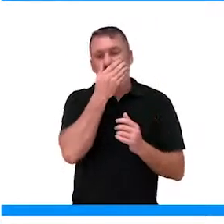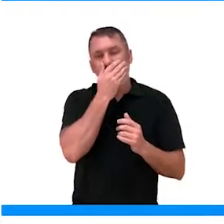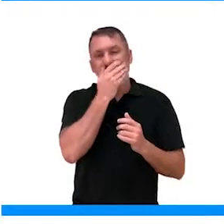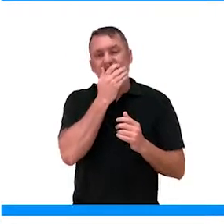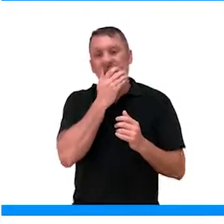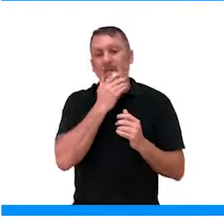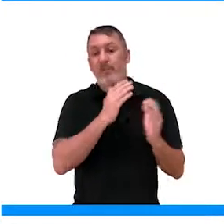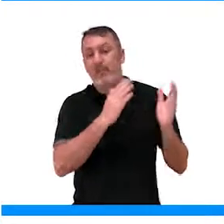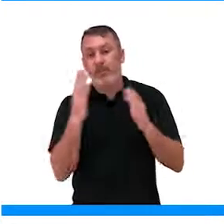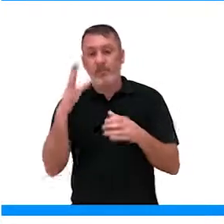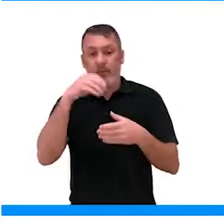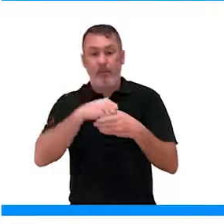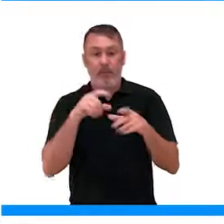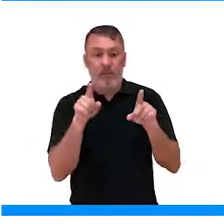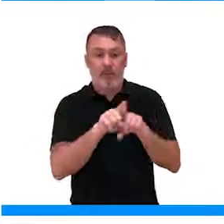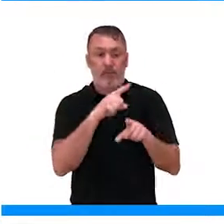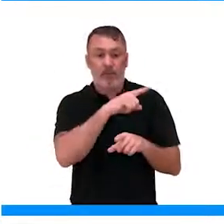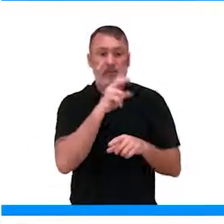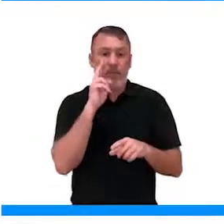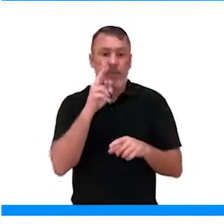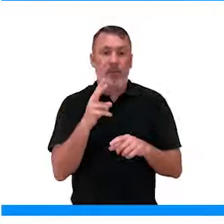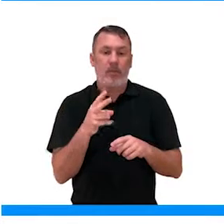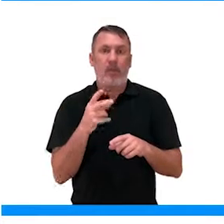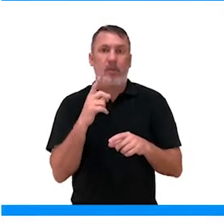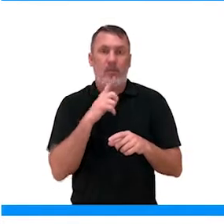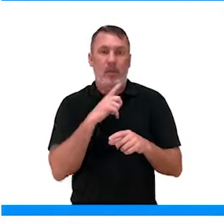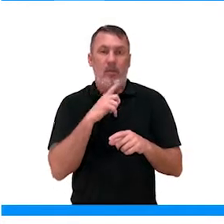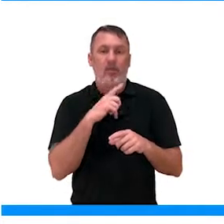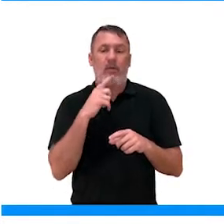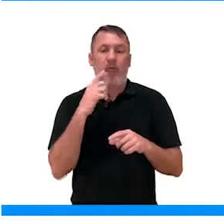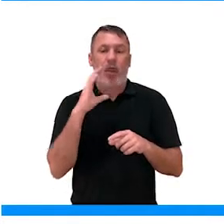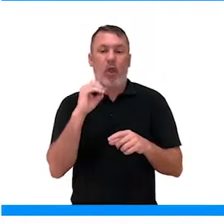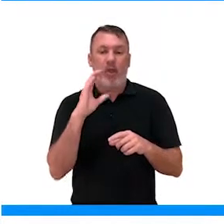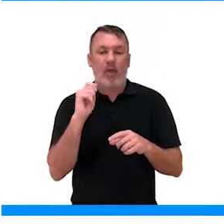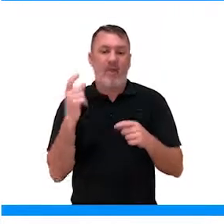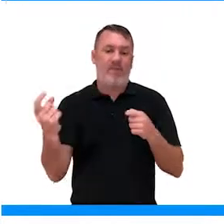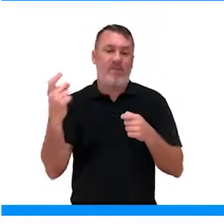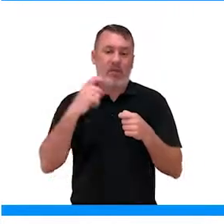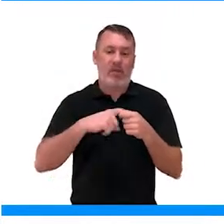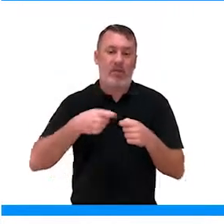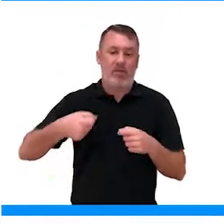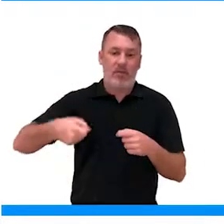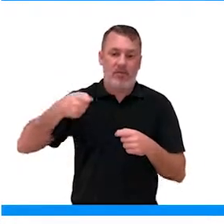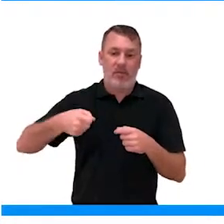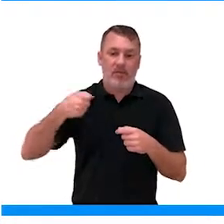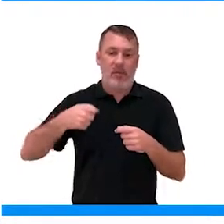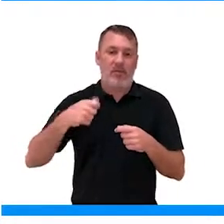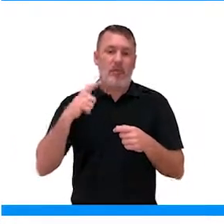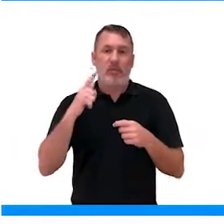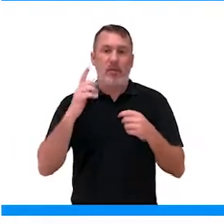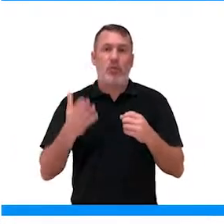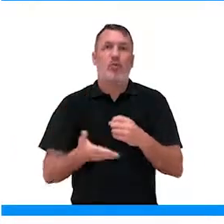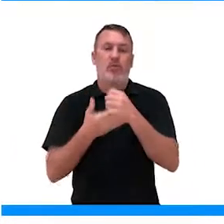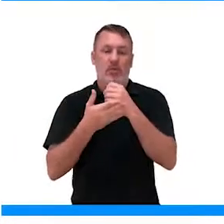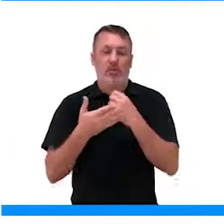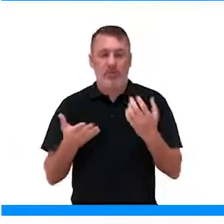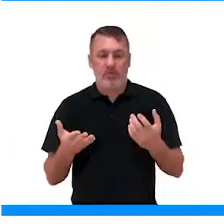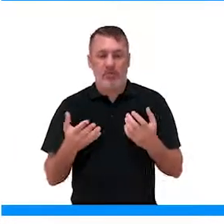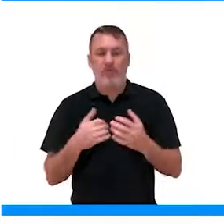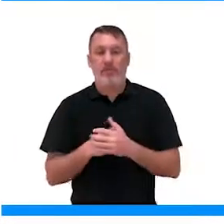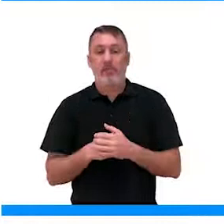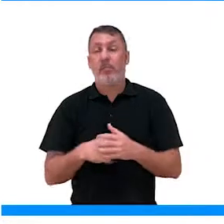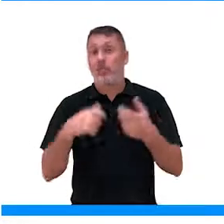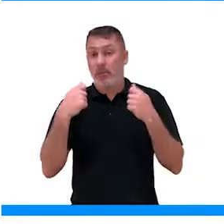textuais. E aqui a gente tem: garanta sua sacola retornável, sem sua ajuda o mundo é